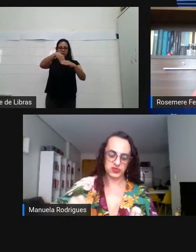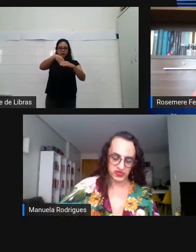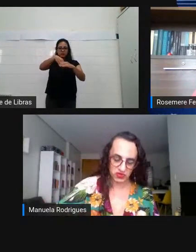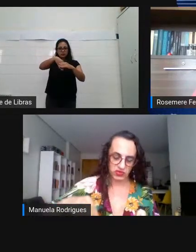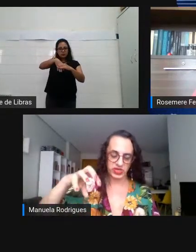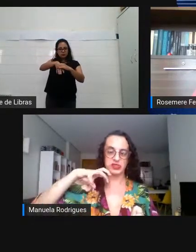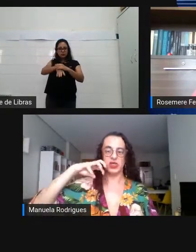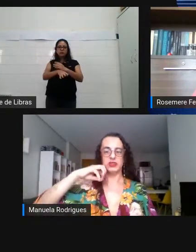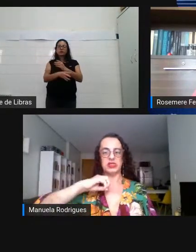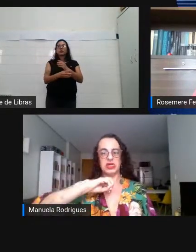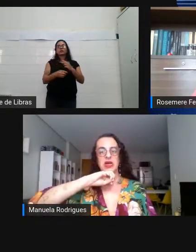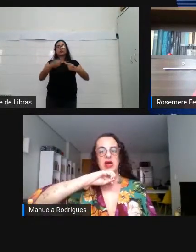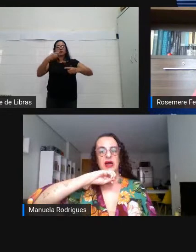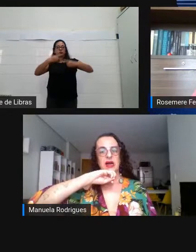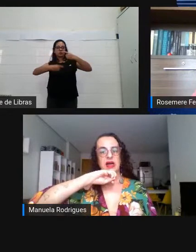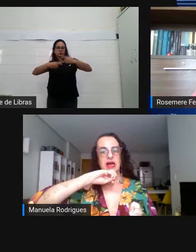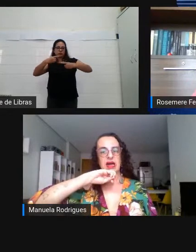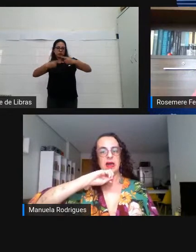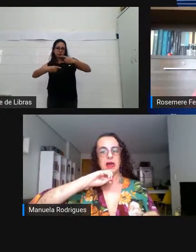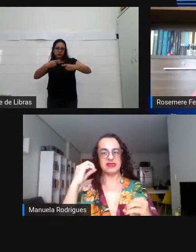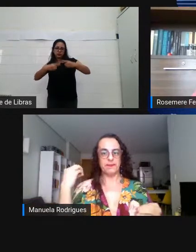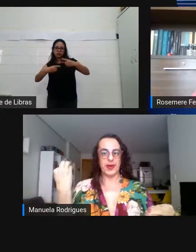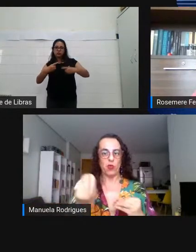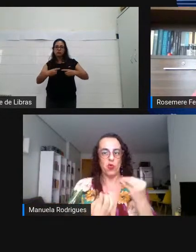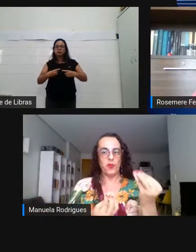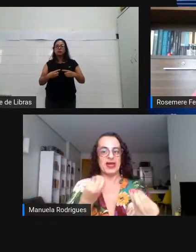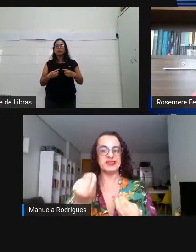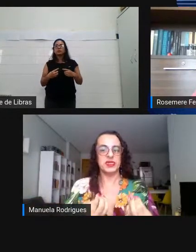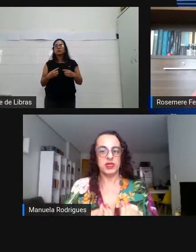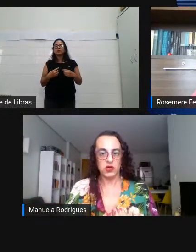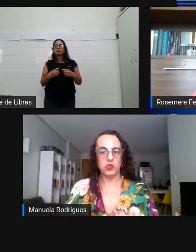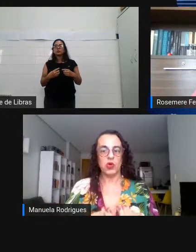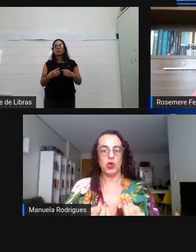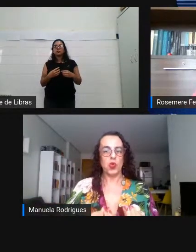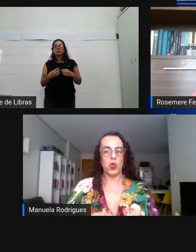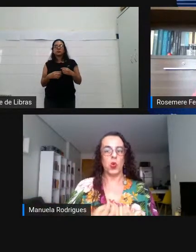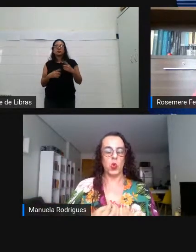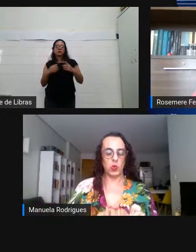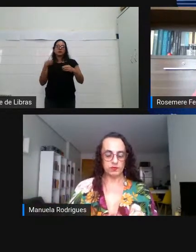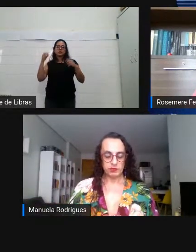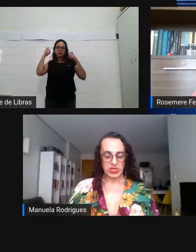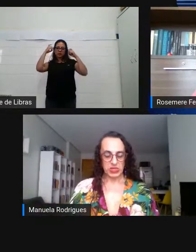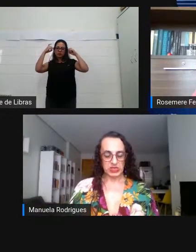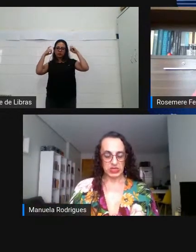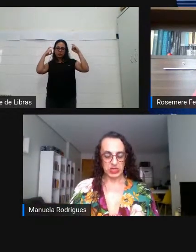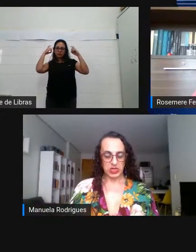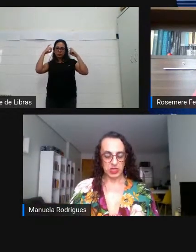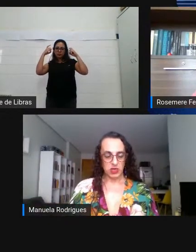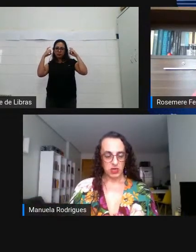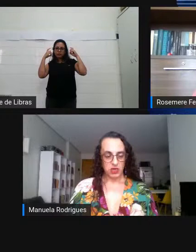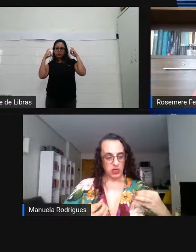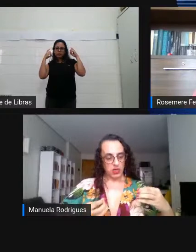das discussões, né, essa preocupação com